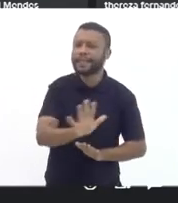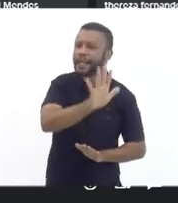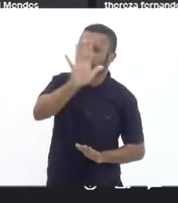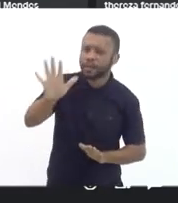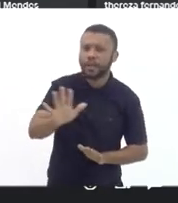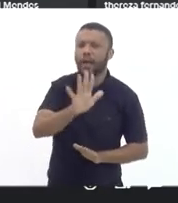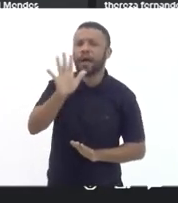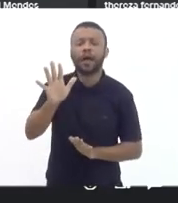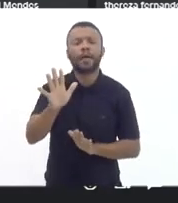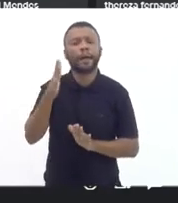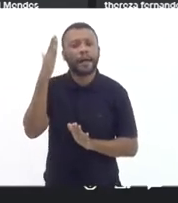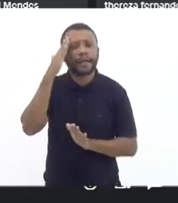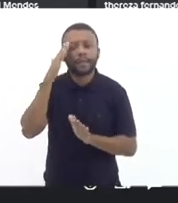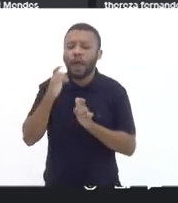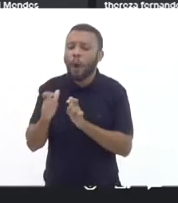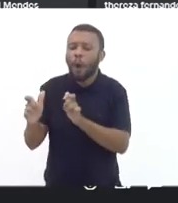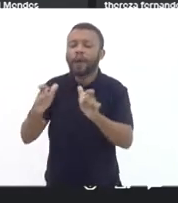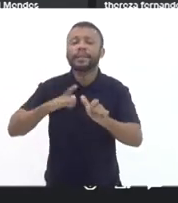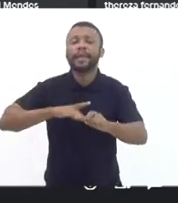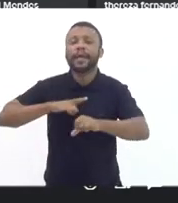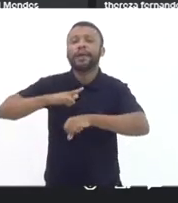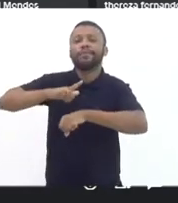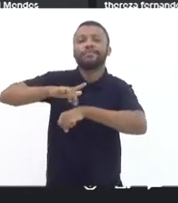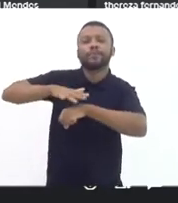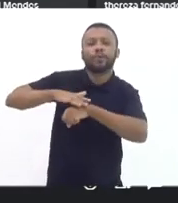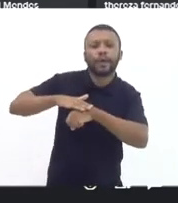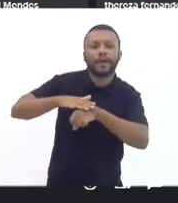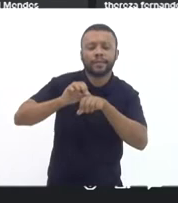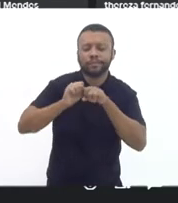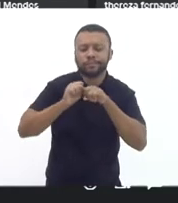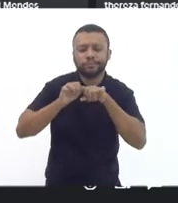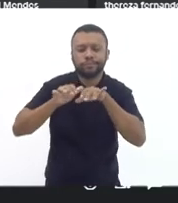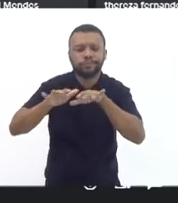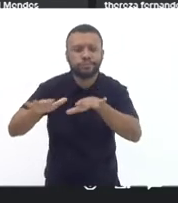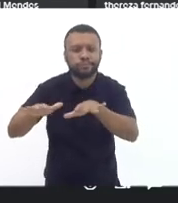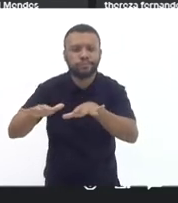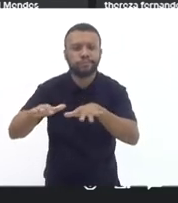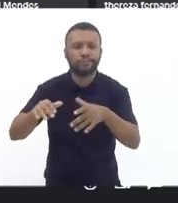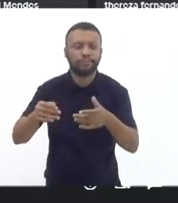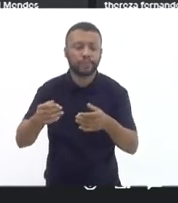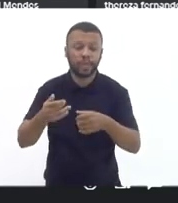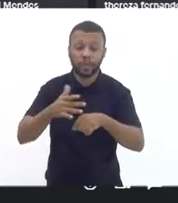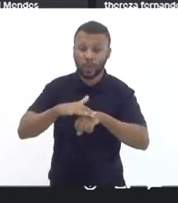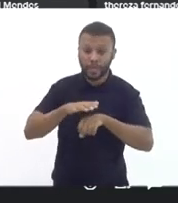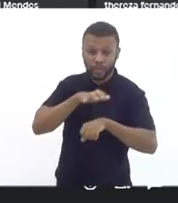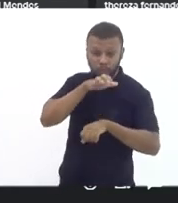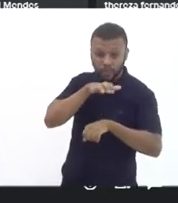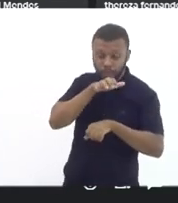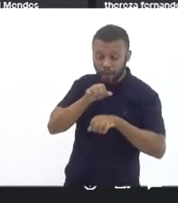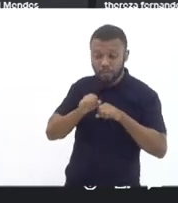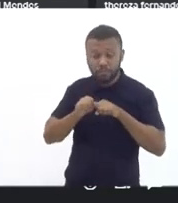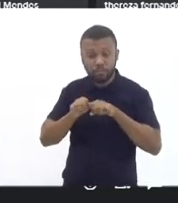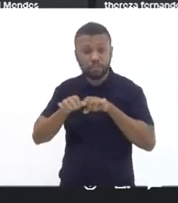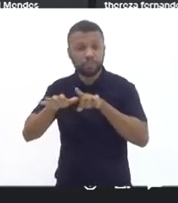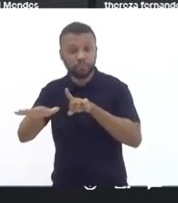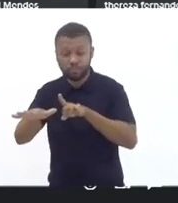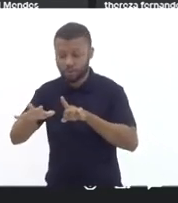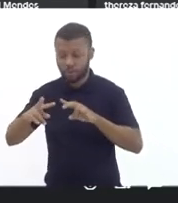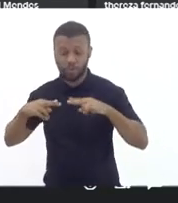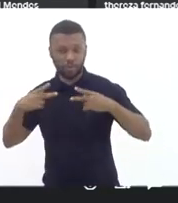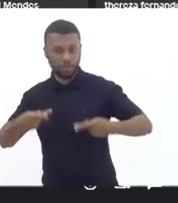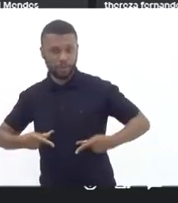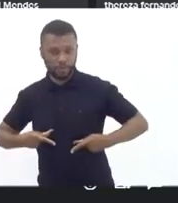estão as zoonoses, onde estão as pessoas mais pobres. É política pública ou é número para a campanha eleitoral? A